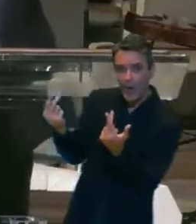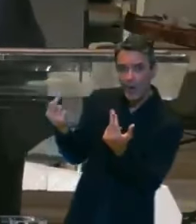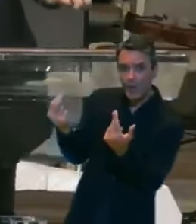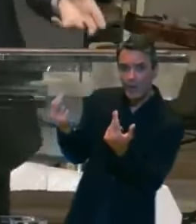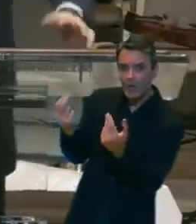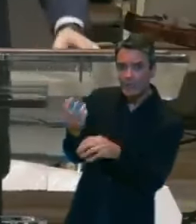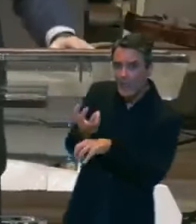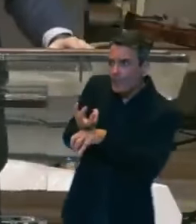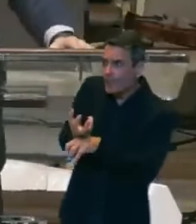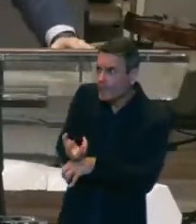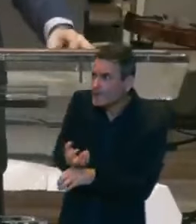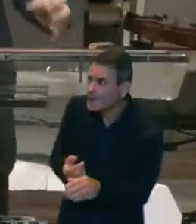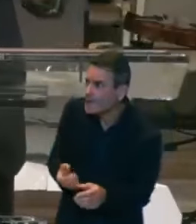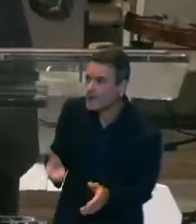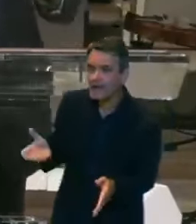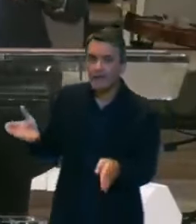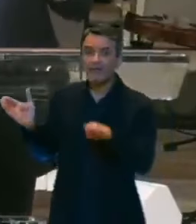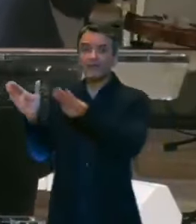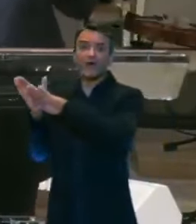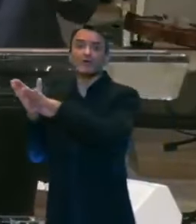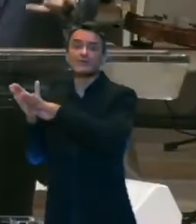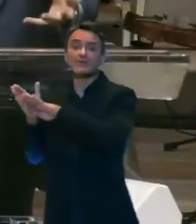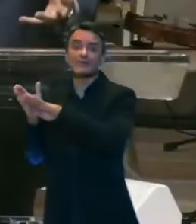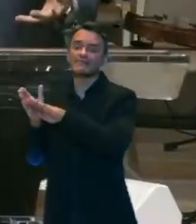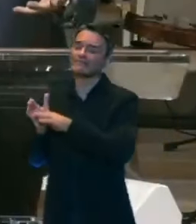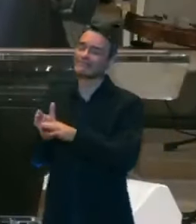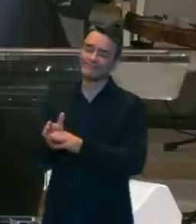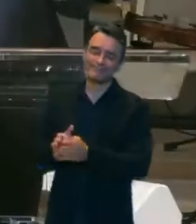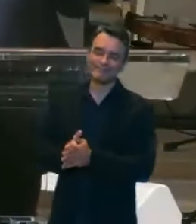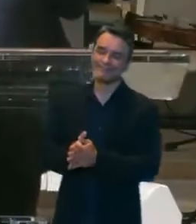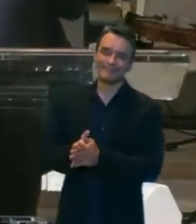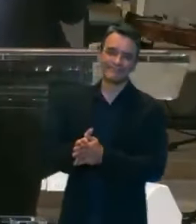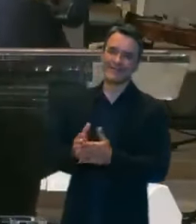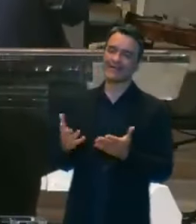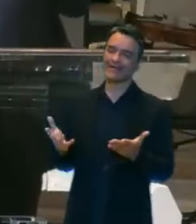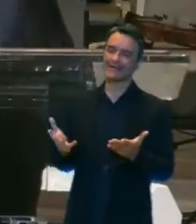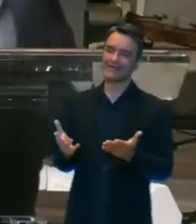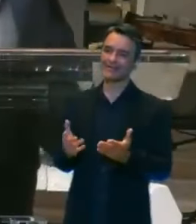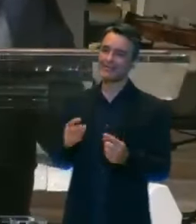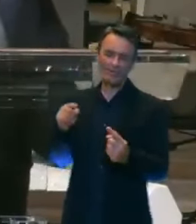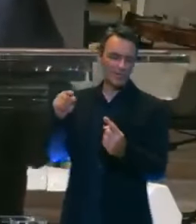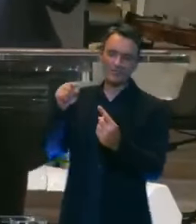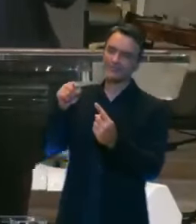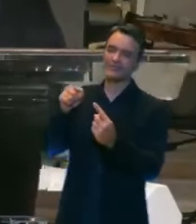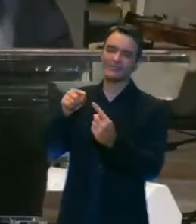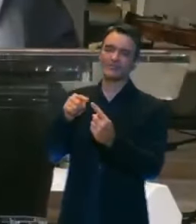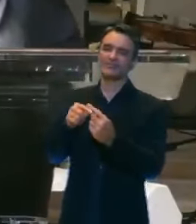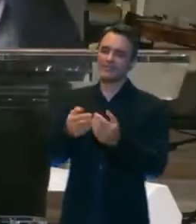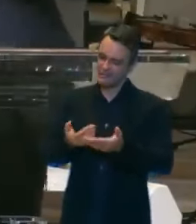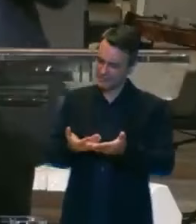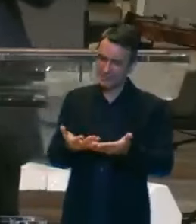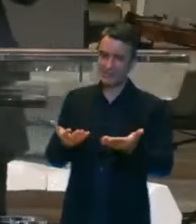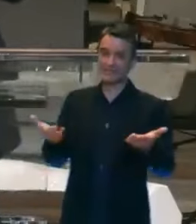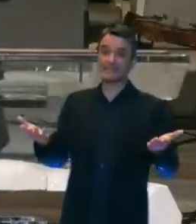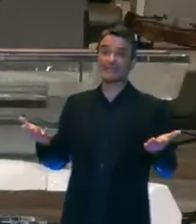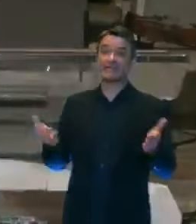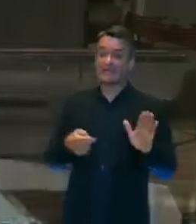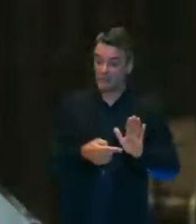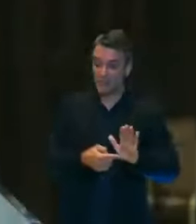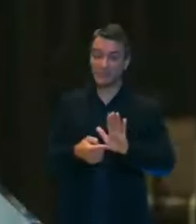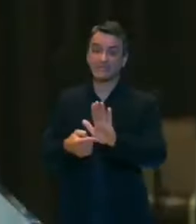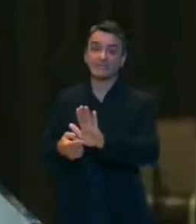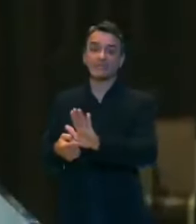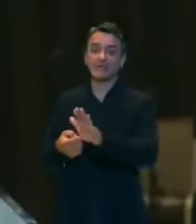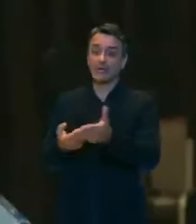para mim vazia, mas fará o que me apraz e prosperará naquilo para que a designei. A palavra